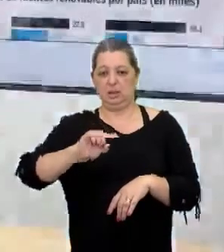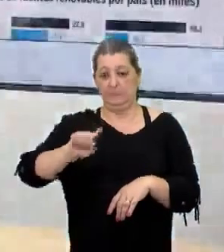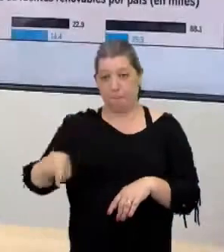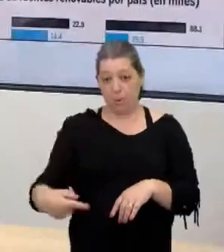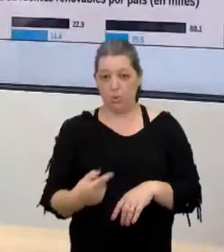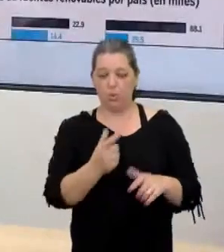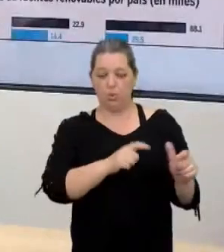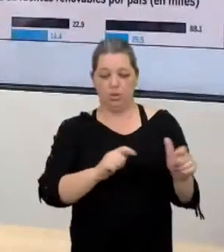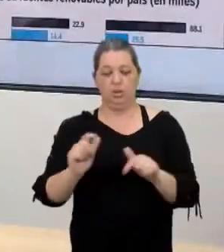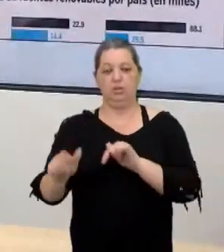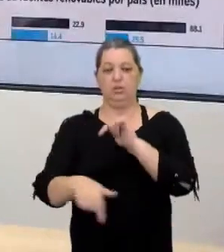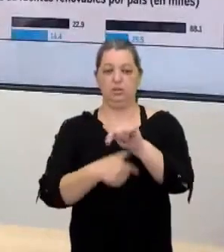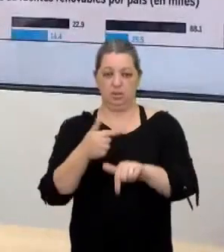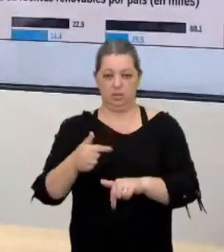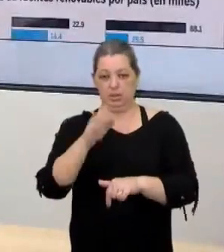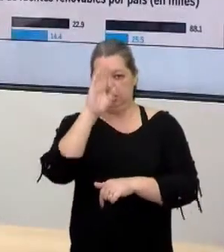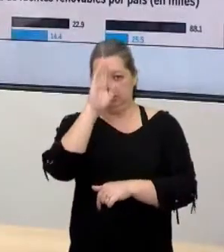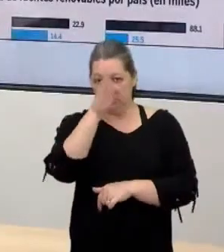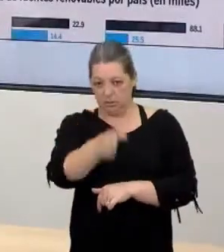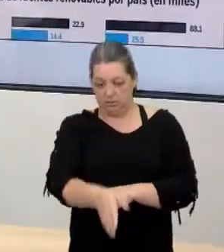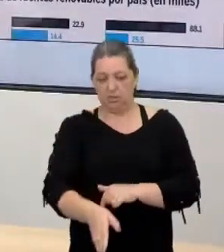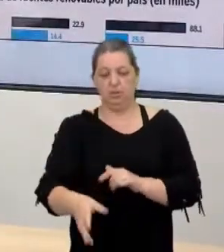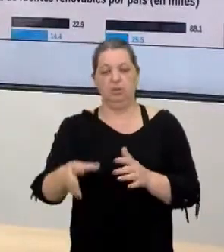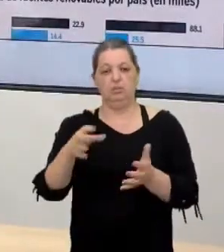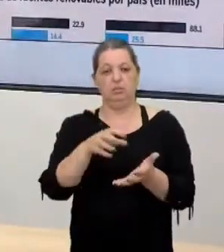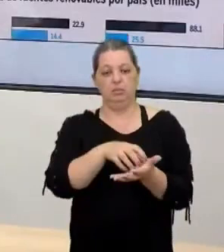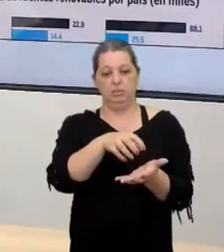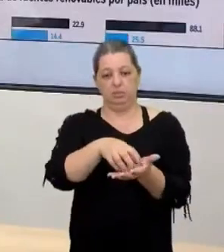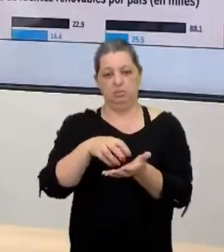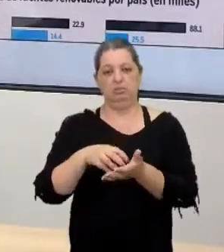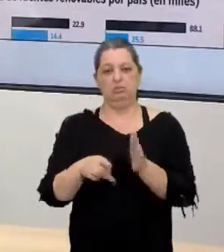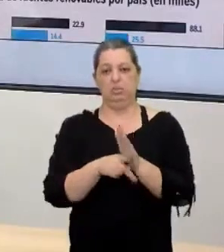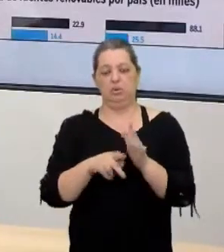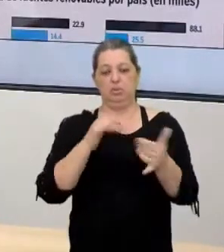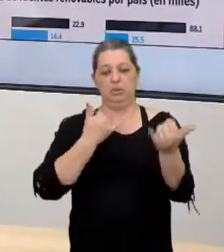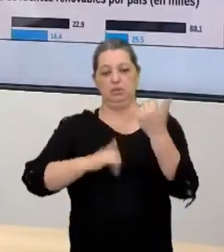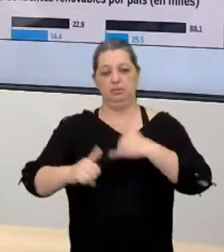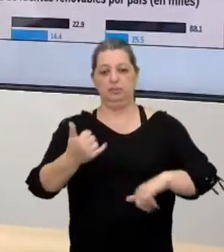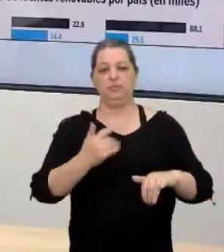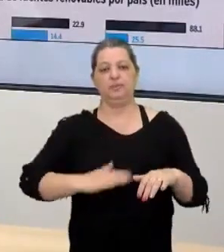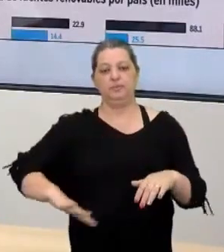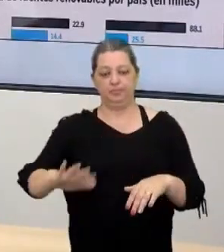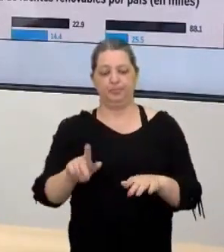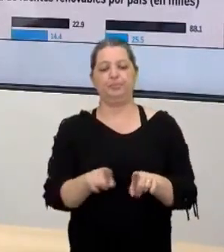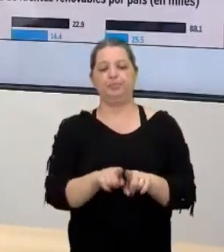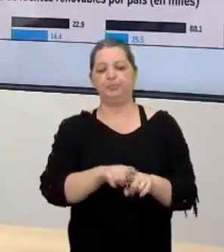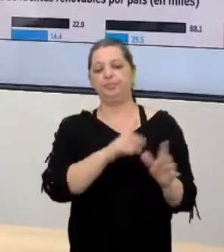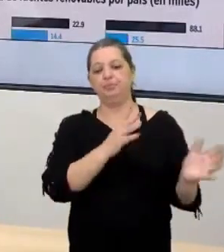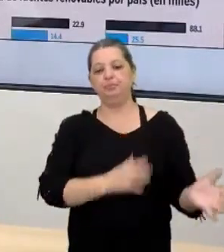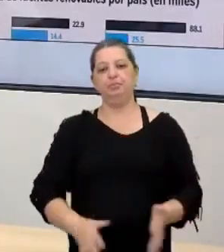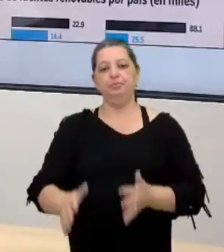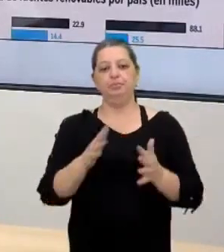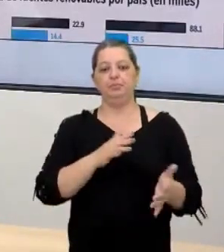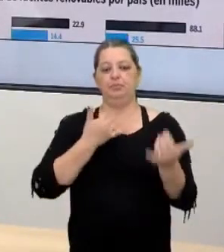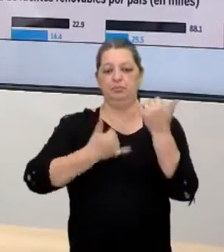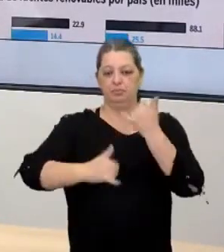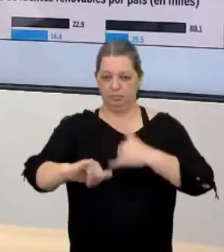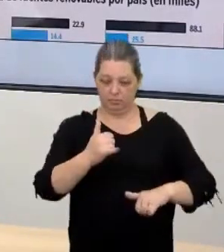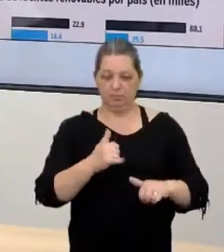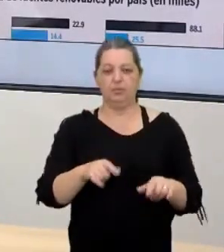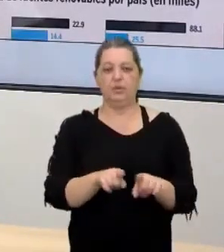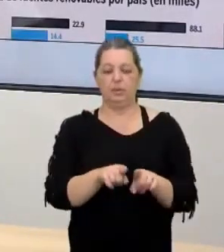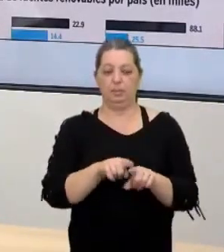né, principalmente nas centrais hidrelétricas. Então também gera energia aí, gera emprego,